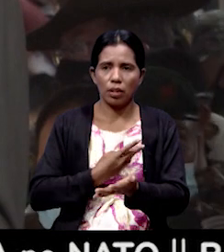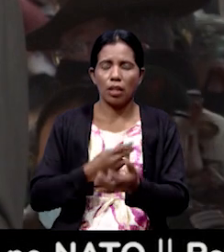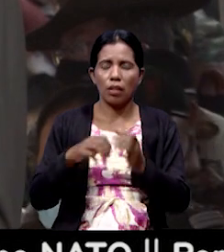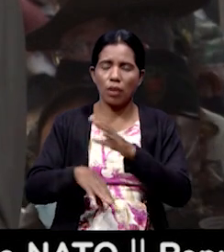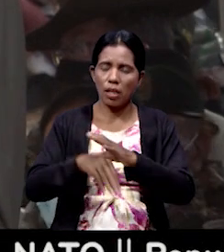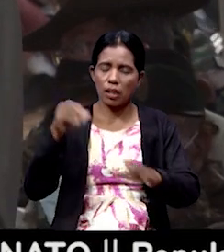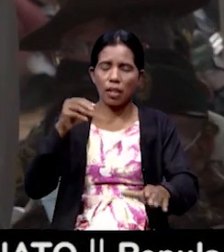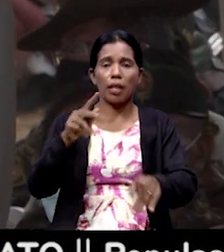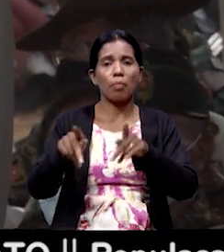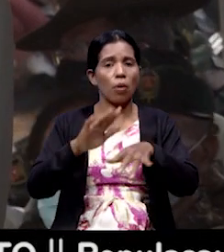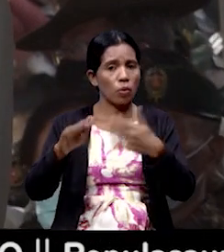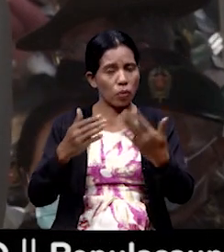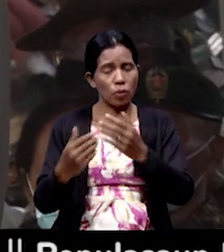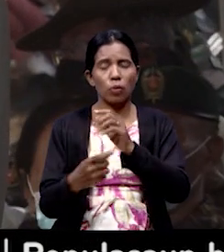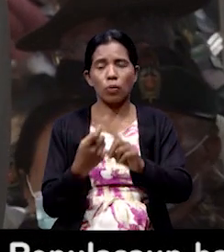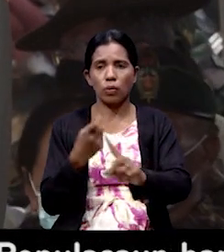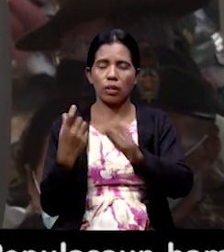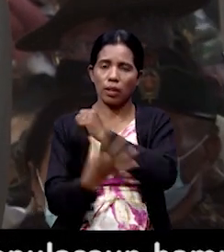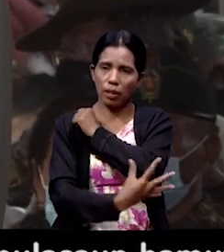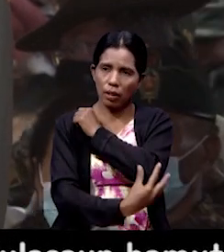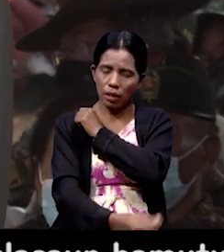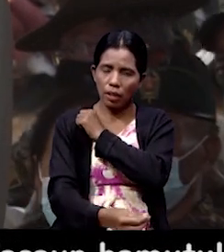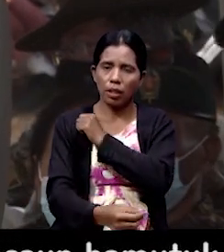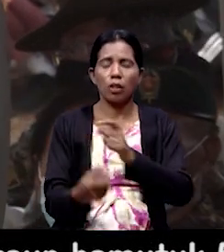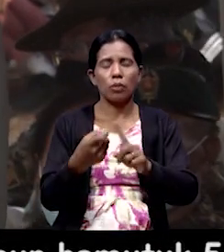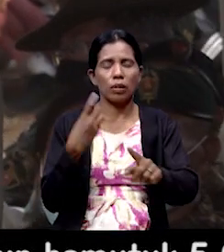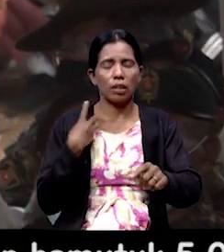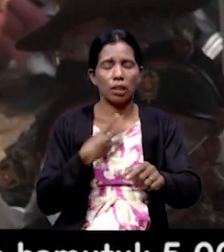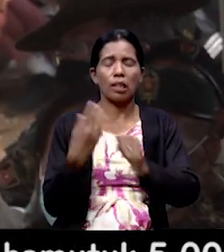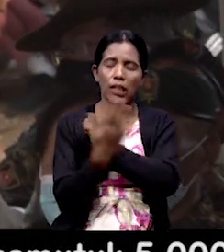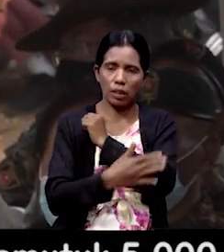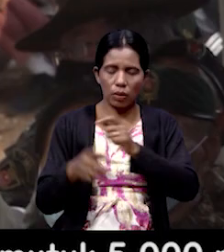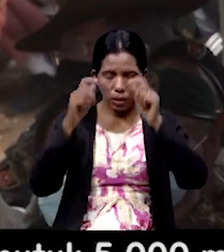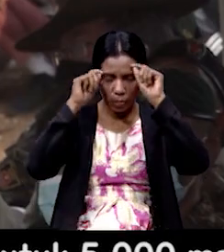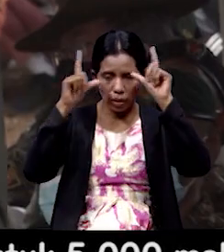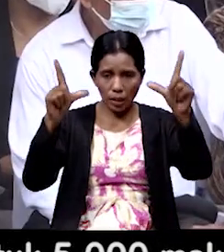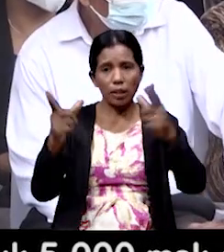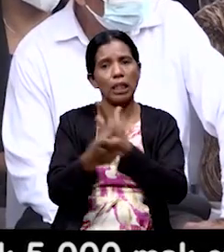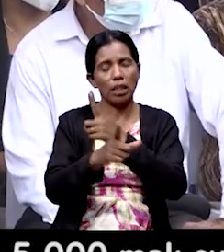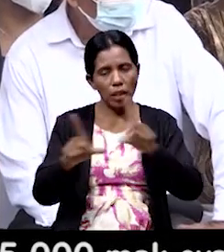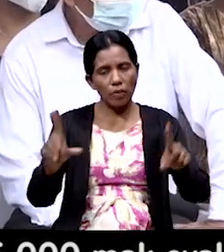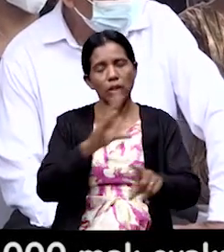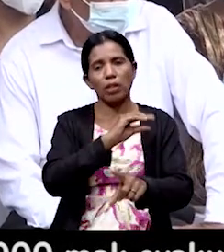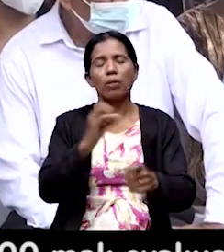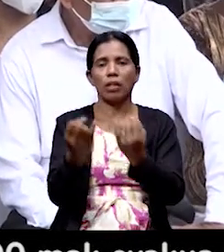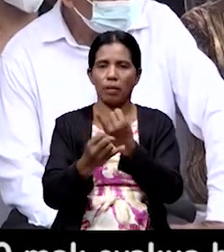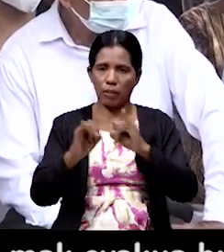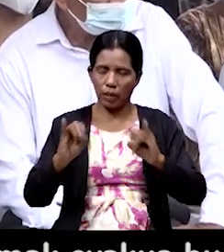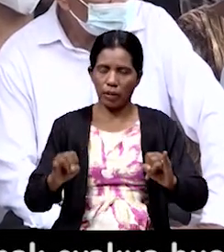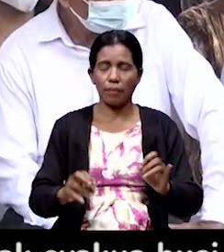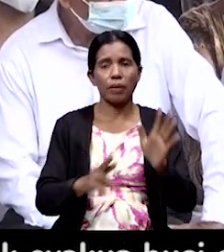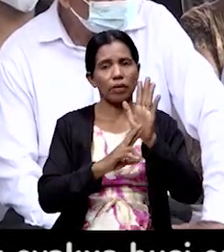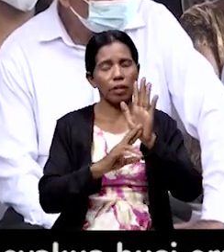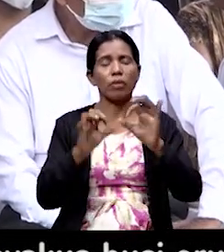toma kusi muki ia ita nyerah yang Timor Leste libre no independente. Representante familia